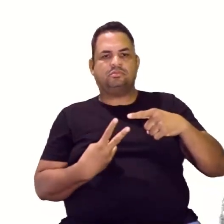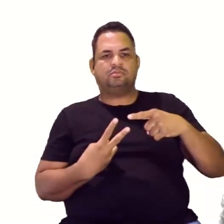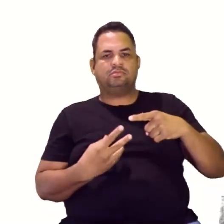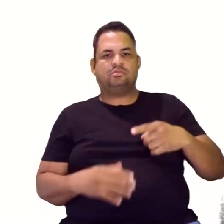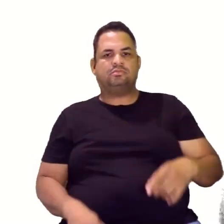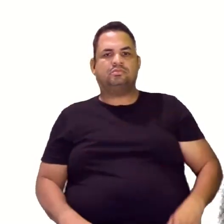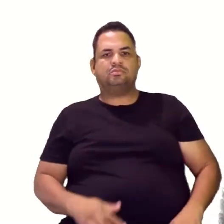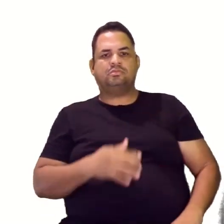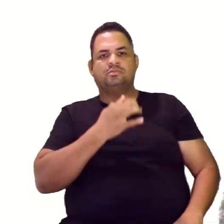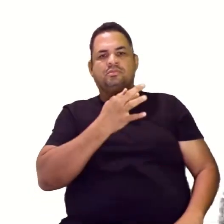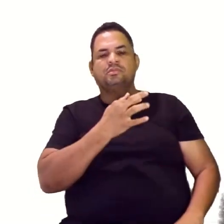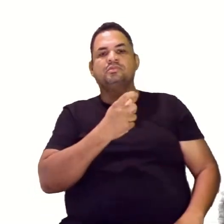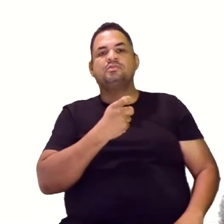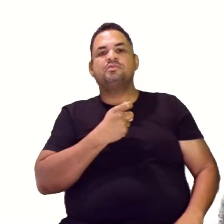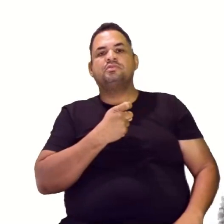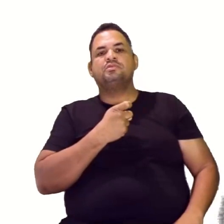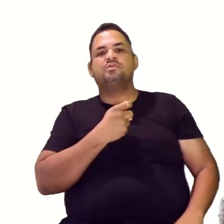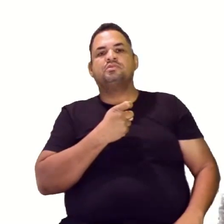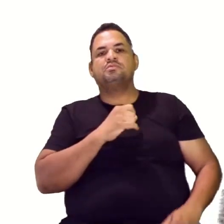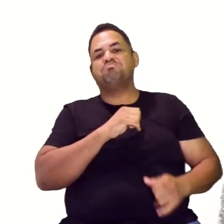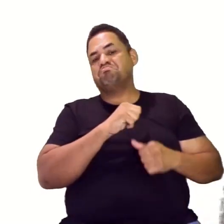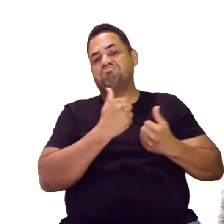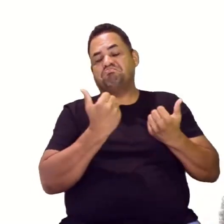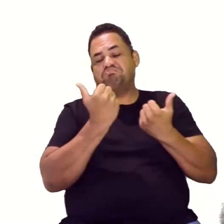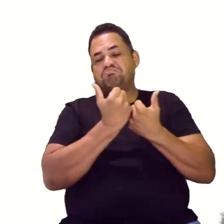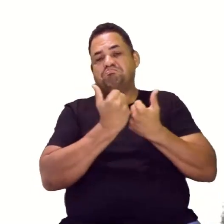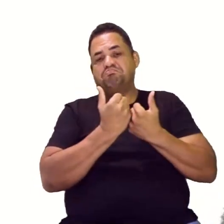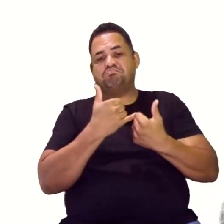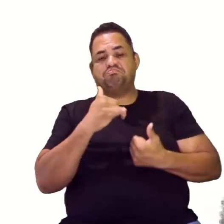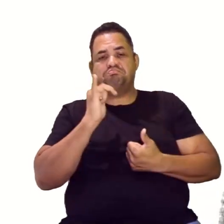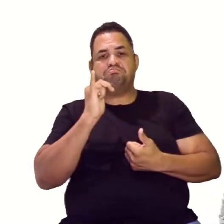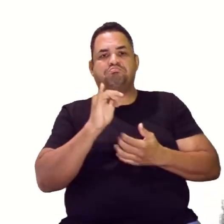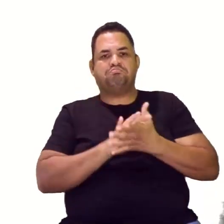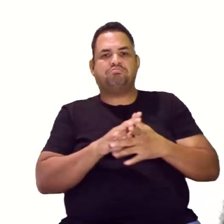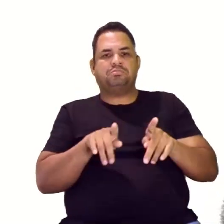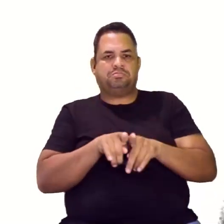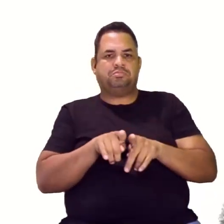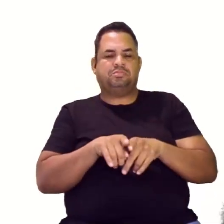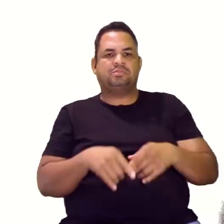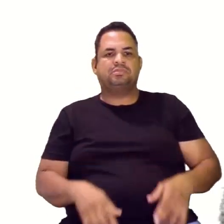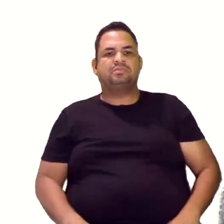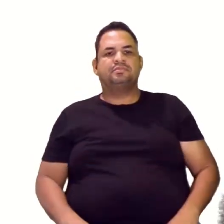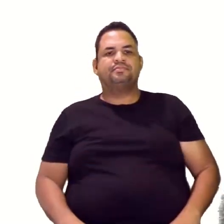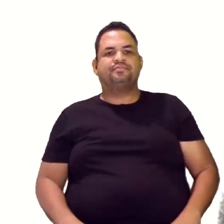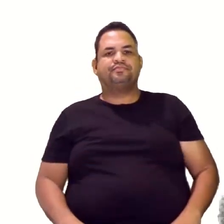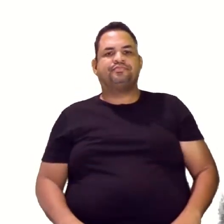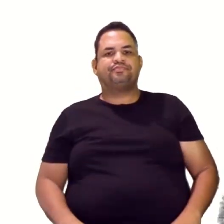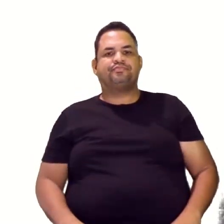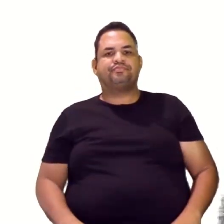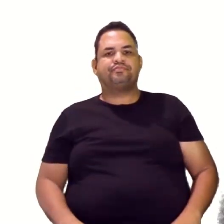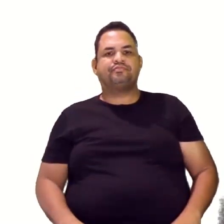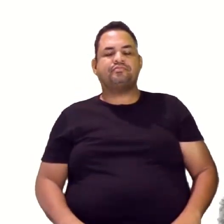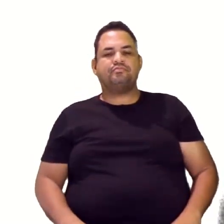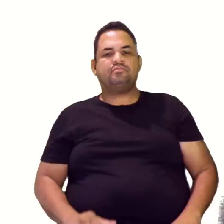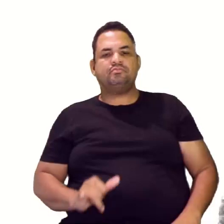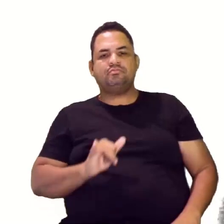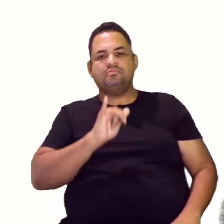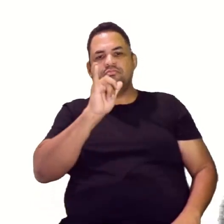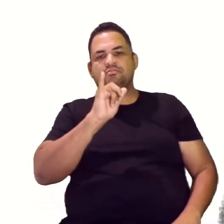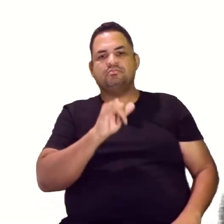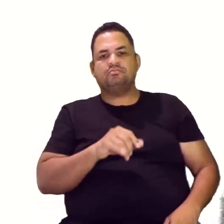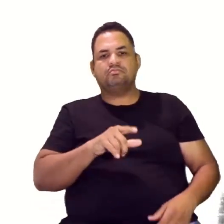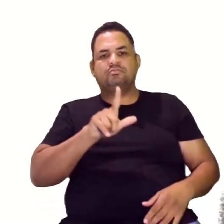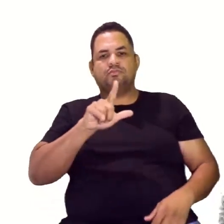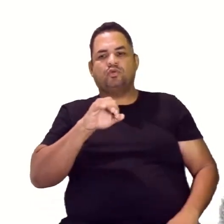Esse nosso f de x, a gente também pode substituir por y, que eu acho que fica mais legalzinho, né? Então, vou ficar assim, ó, com y é igual